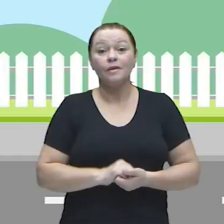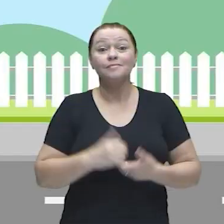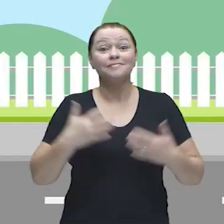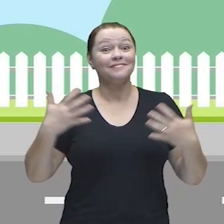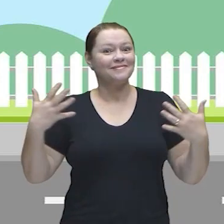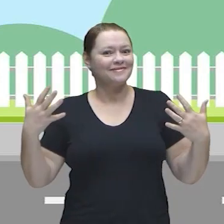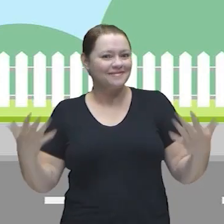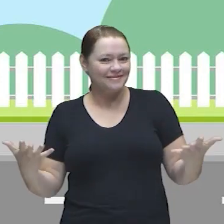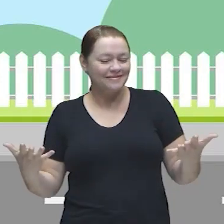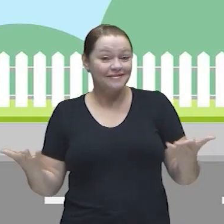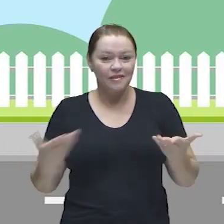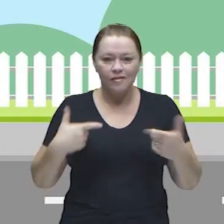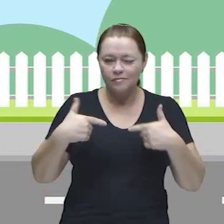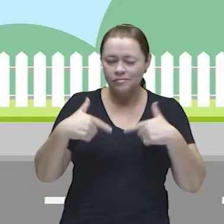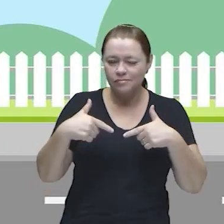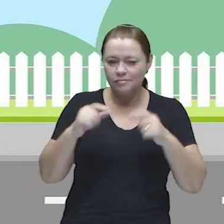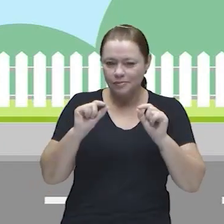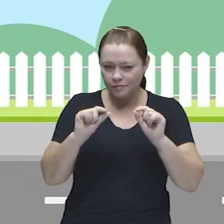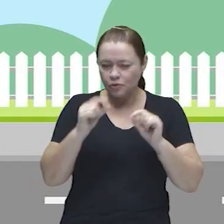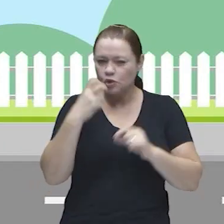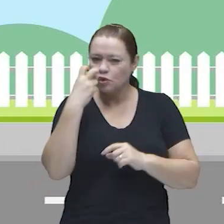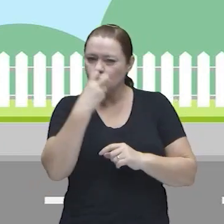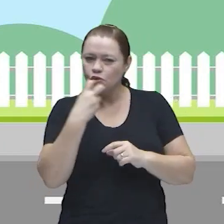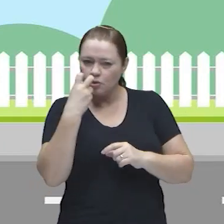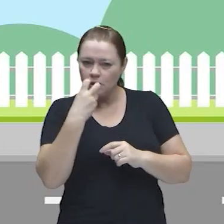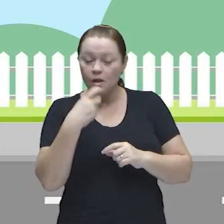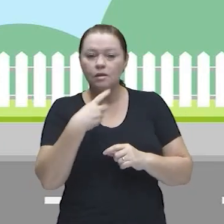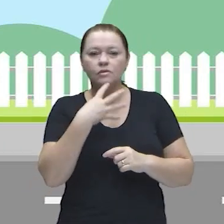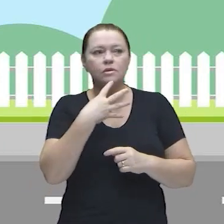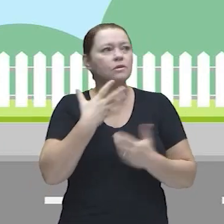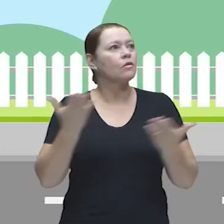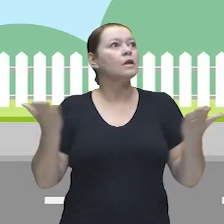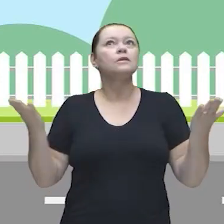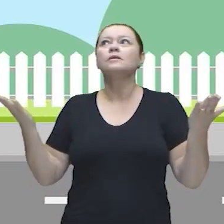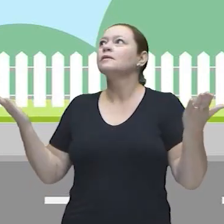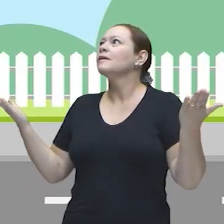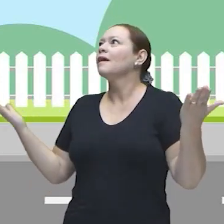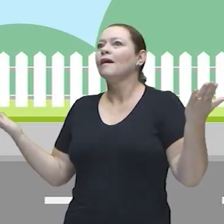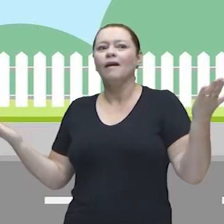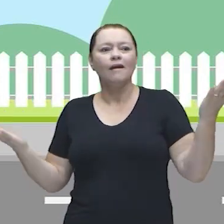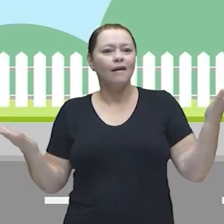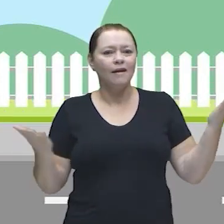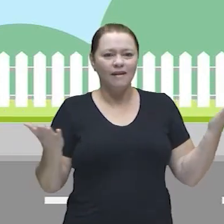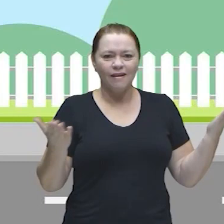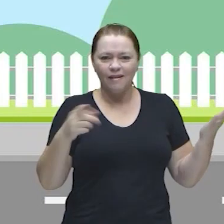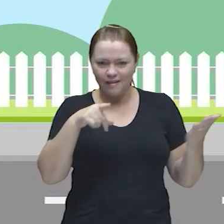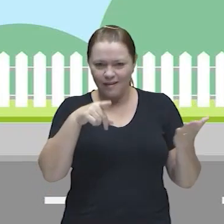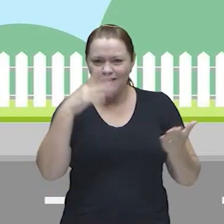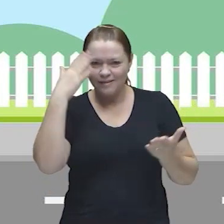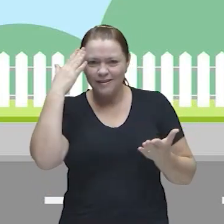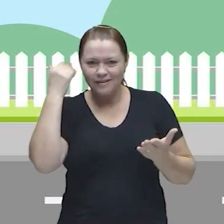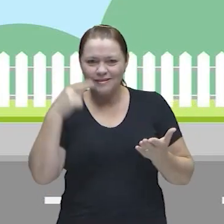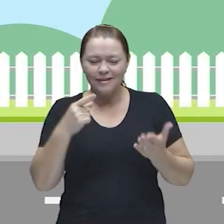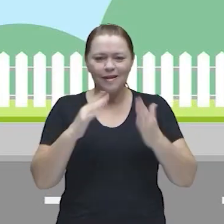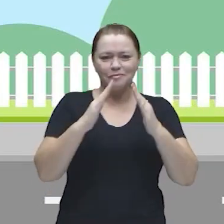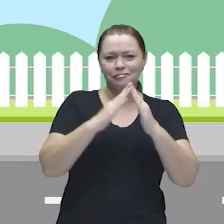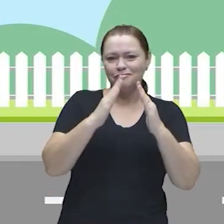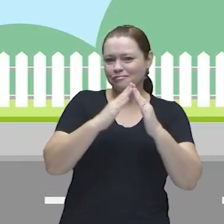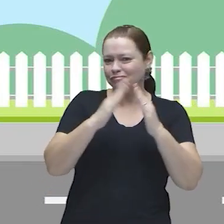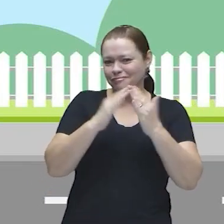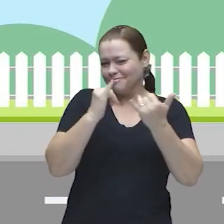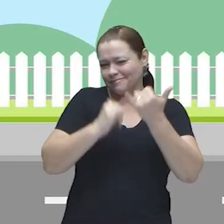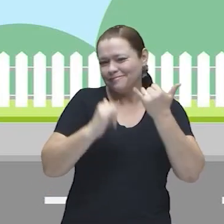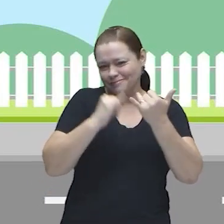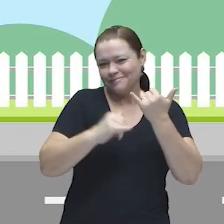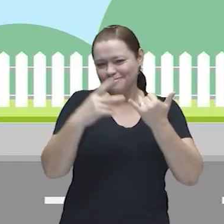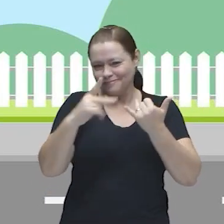Então, vamos trabalhar um pouquinho de oralidade? Vocês conhecem esse cenário aqui? É um pouco familiar, a sua casa, né? A sua residência.